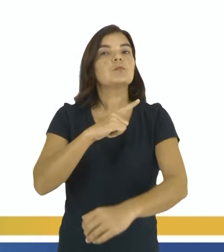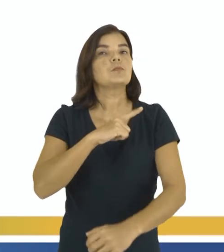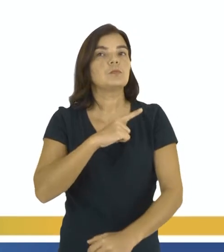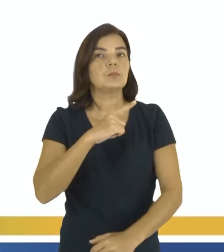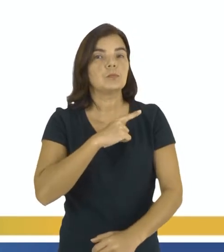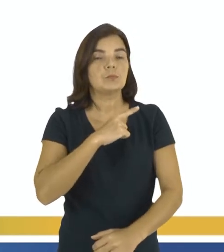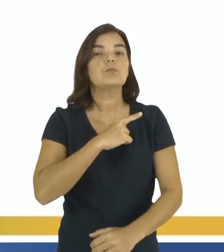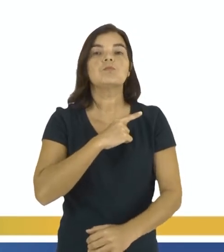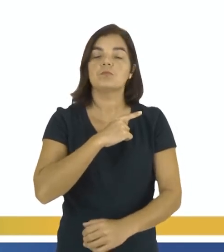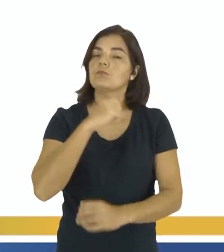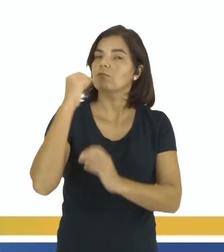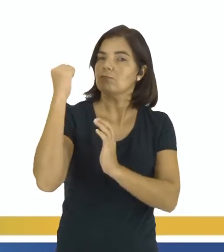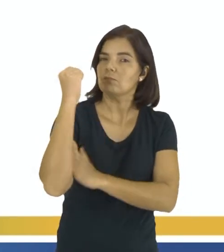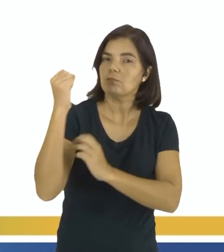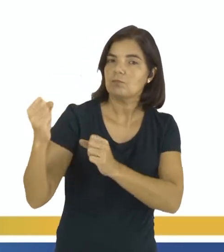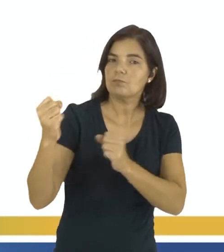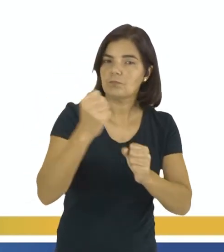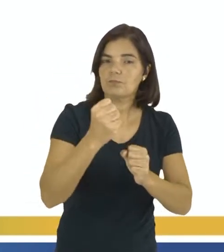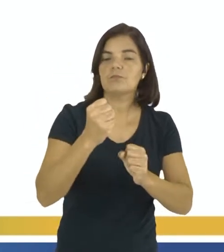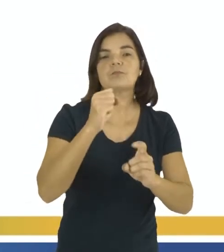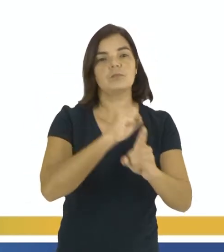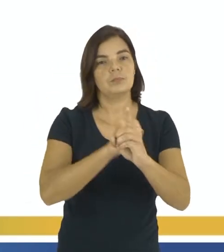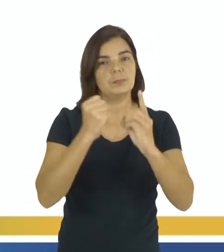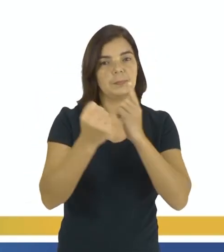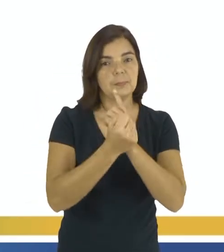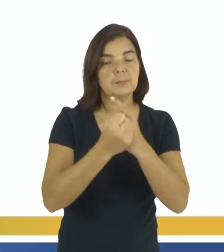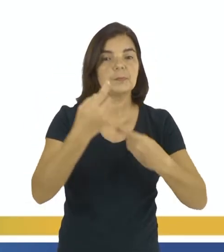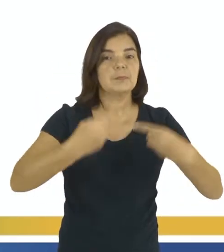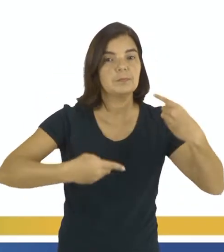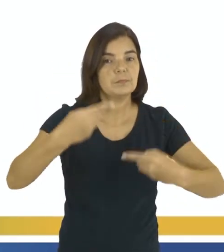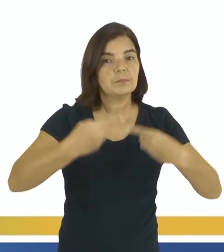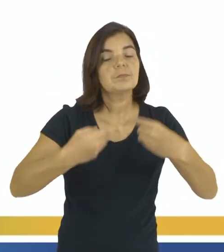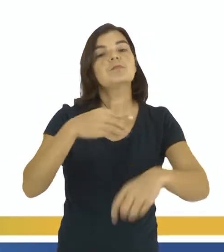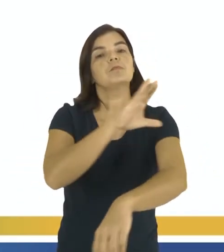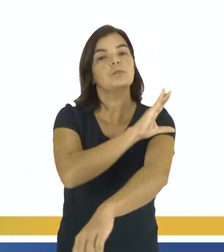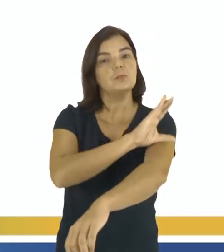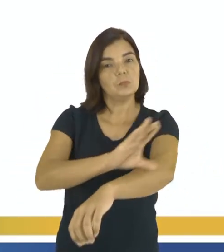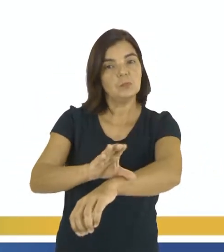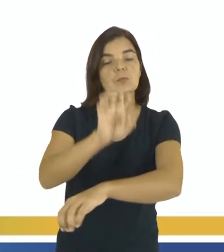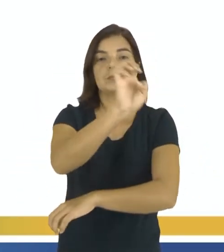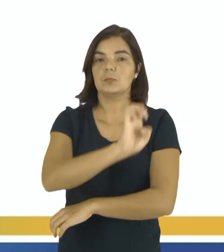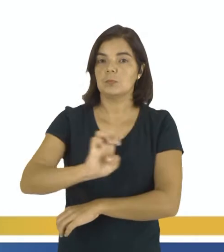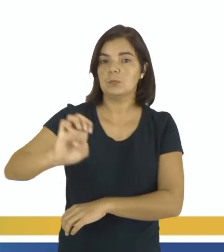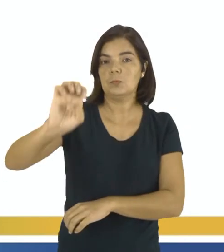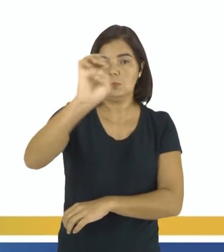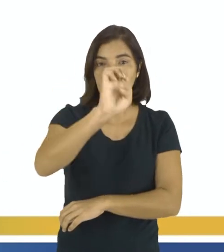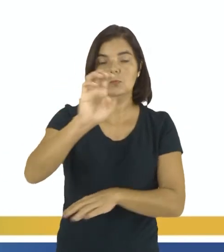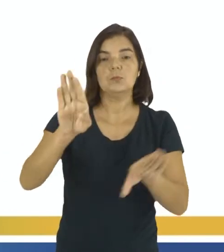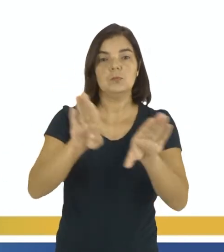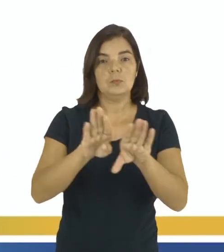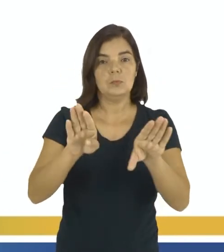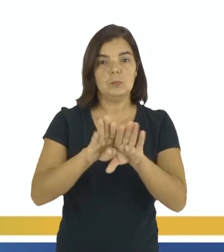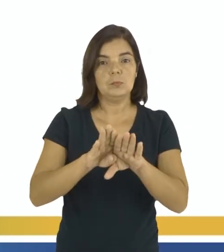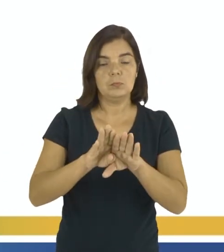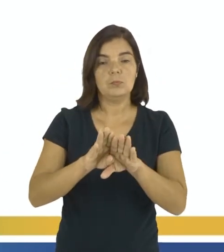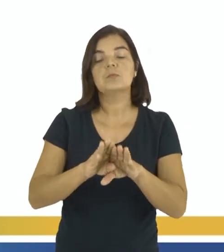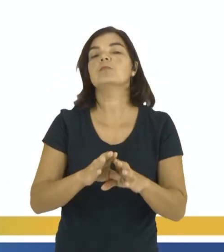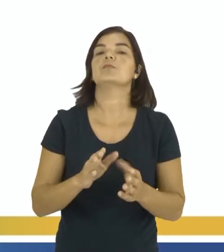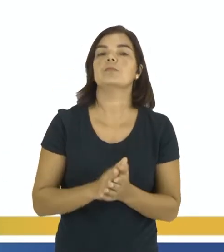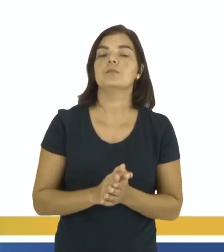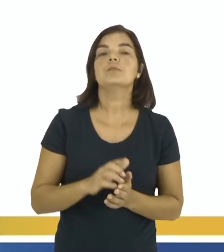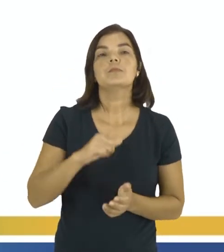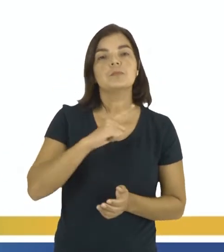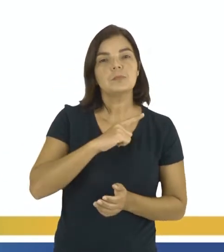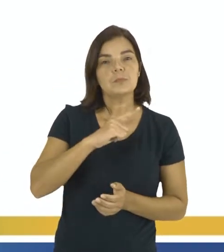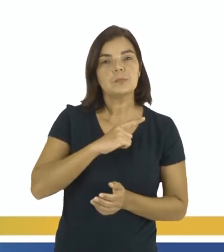plenos poderes sobre a sociedade política e a cultura da Europa Ocidental. Dentre esses poderes,